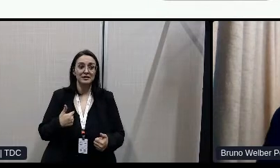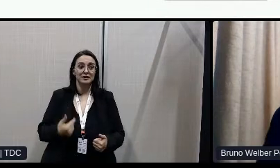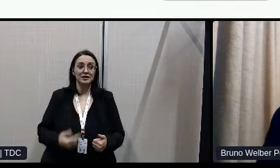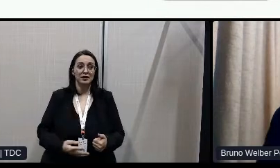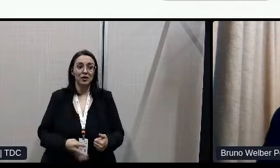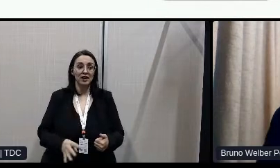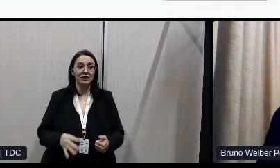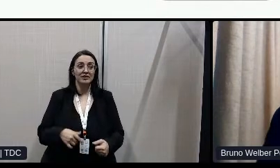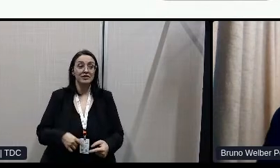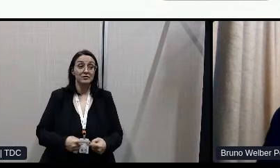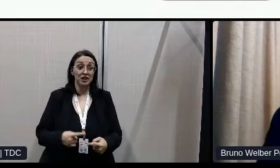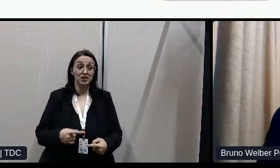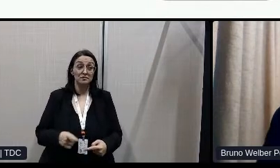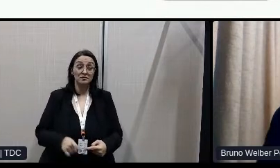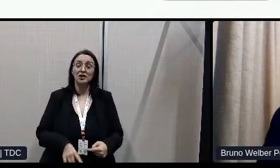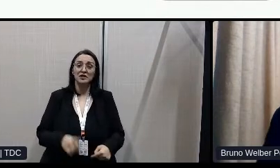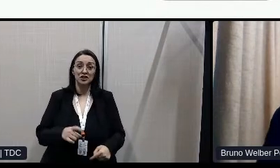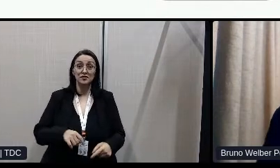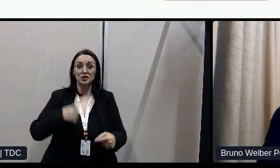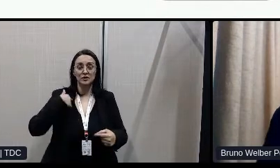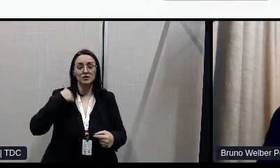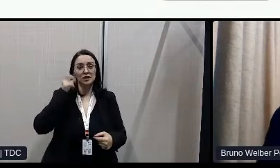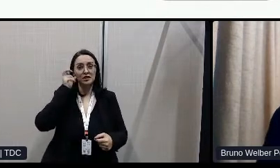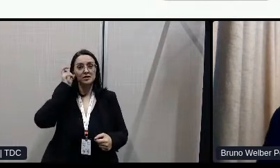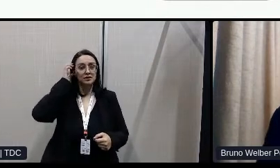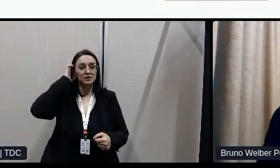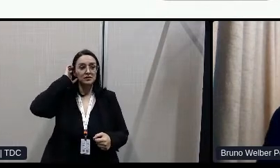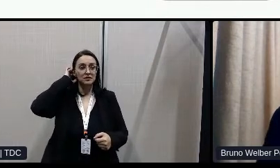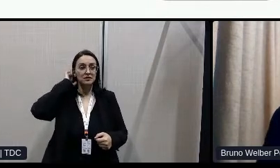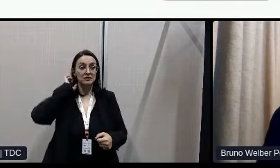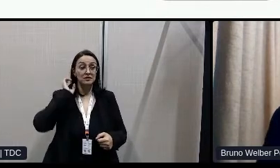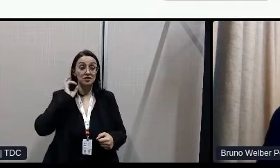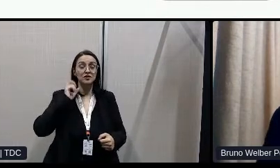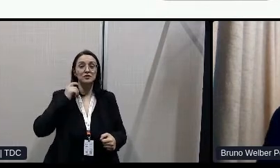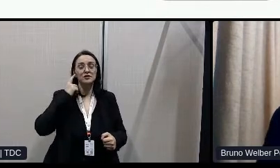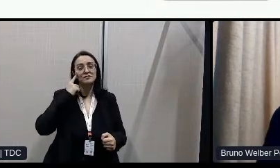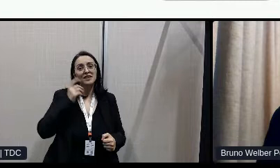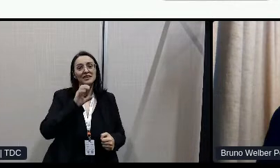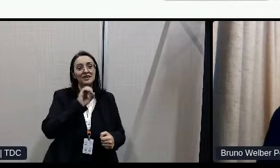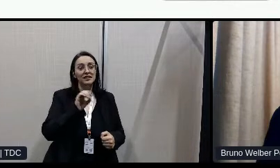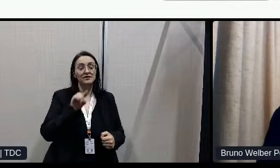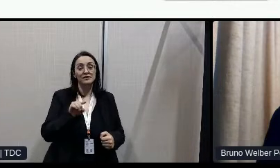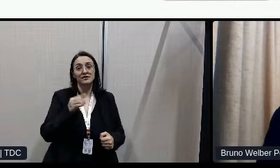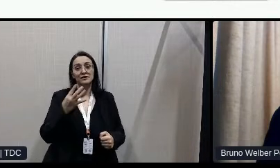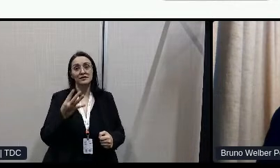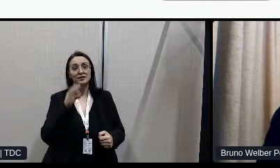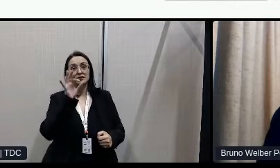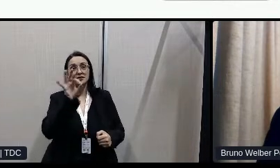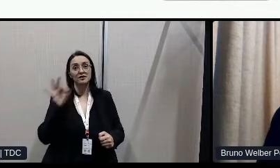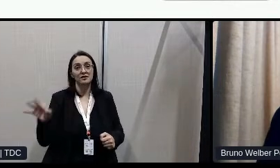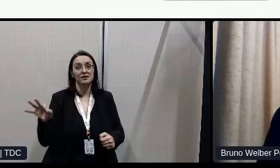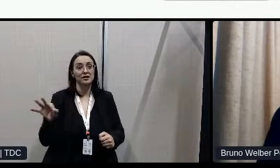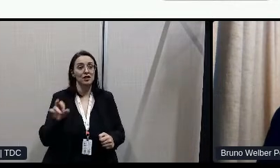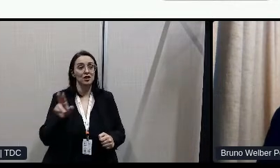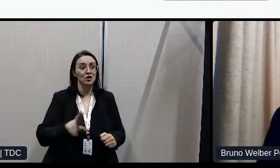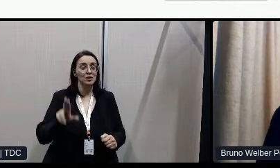Outro ponto curioso, houve um aumento de 0,4% do uso do